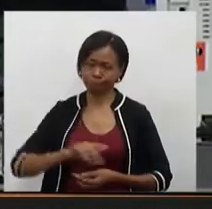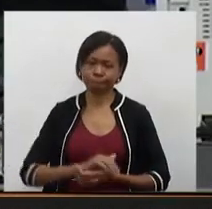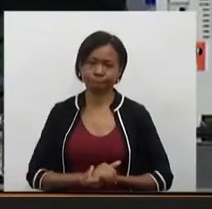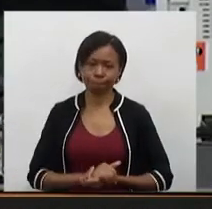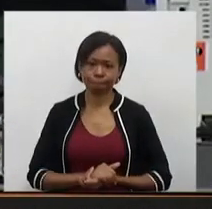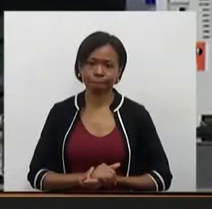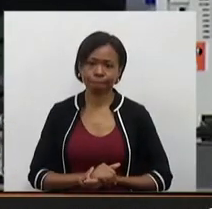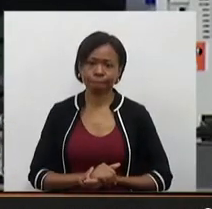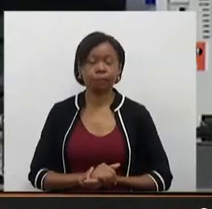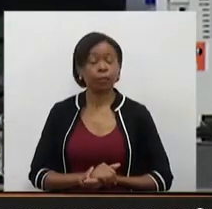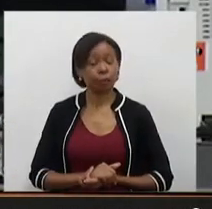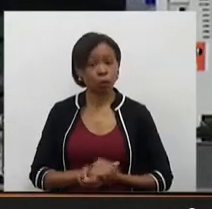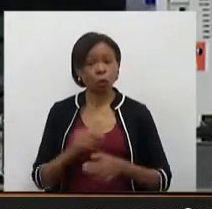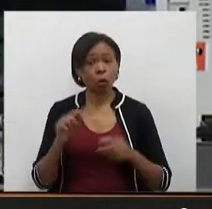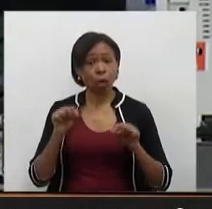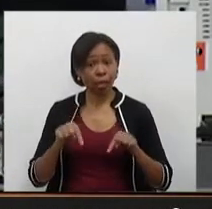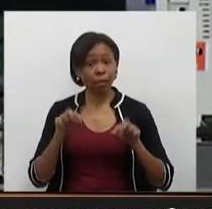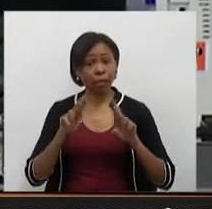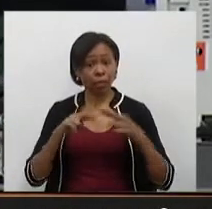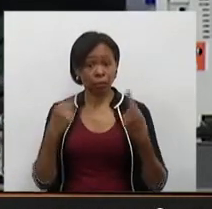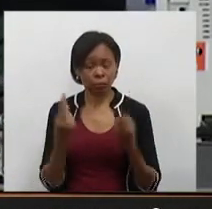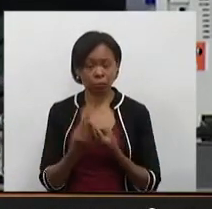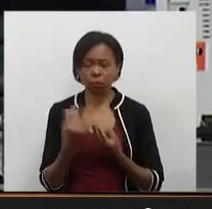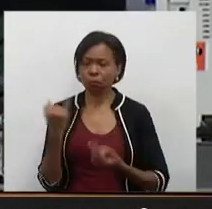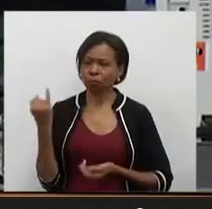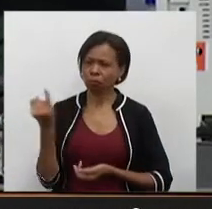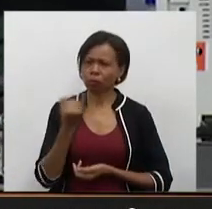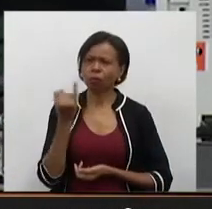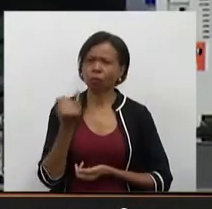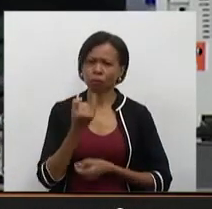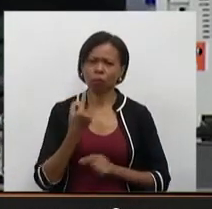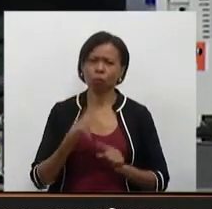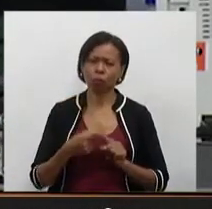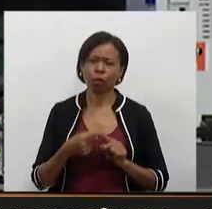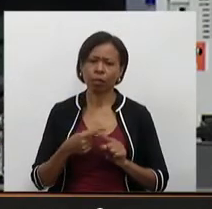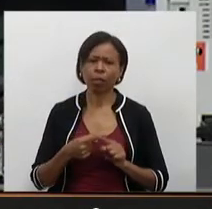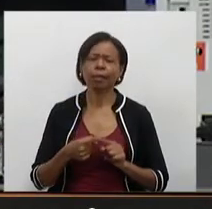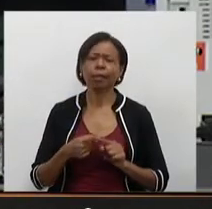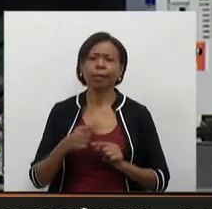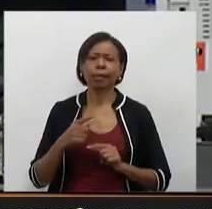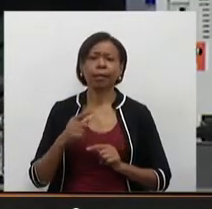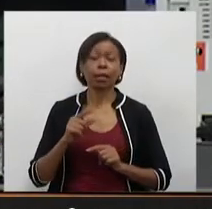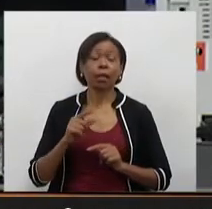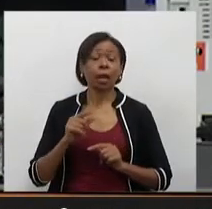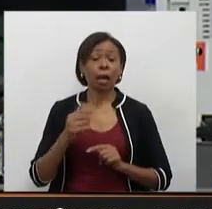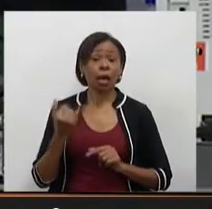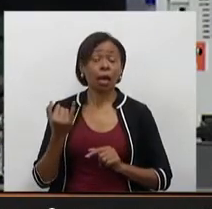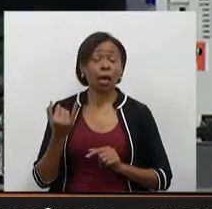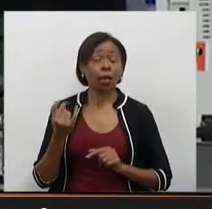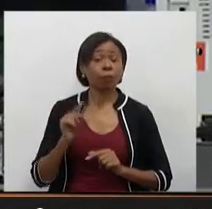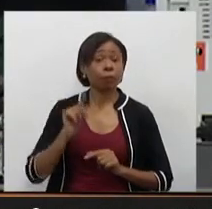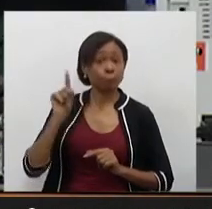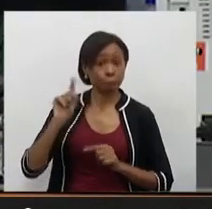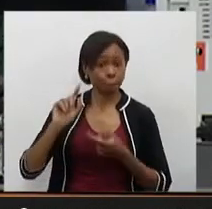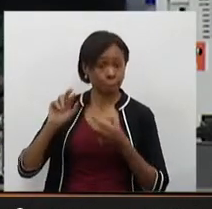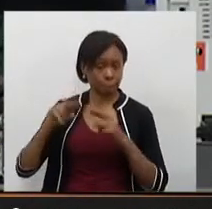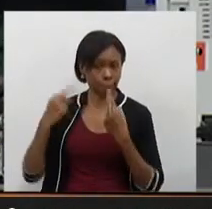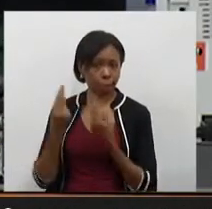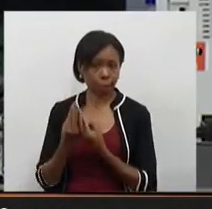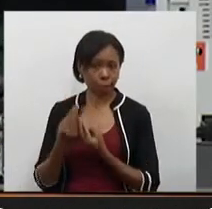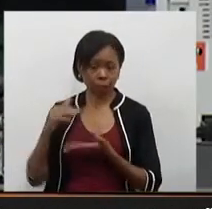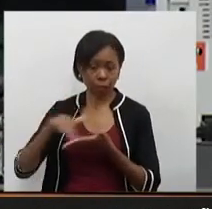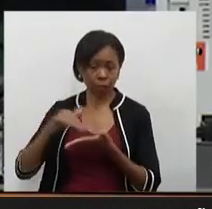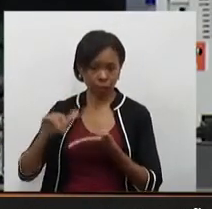reunião, porque nós vamos ter subsídio com essa nossa audiência lá junto ao nosso secretário de Saúde para